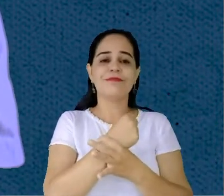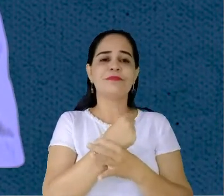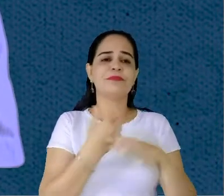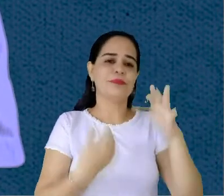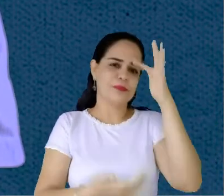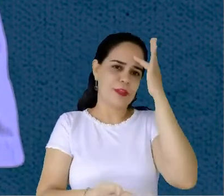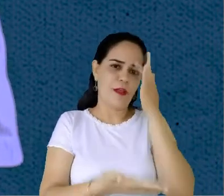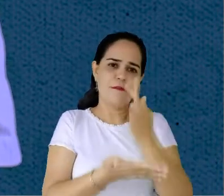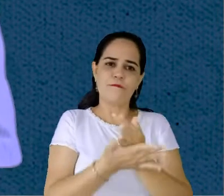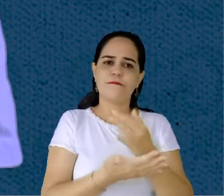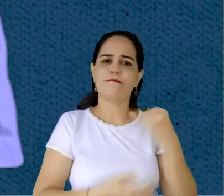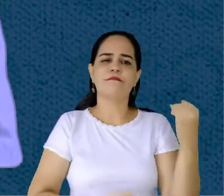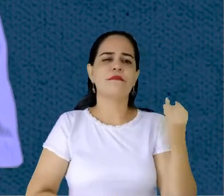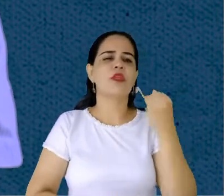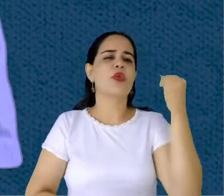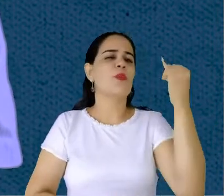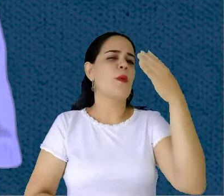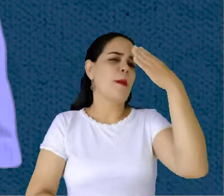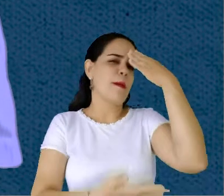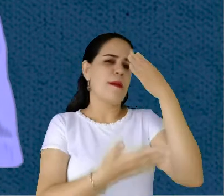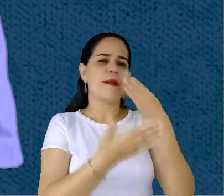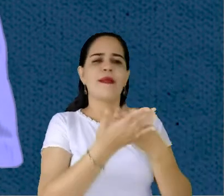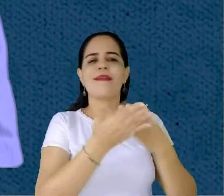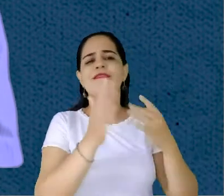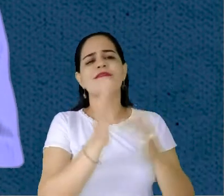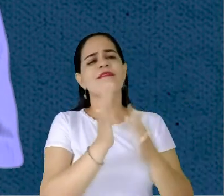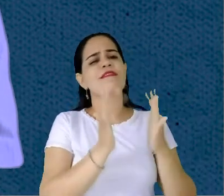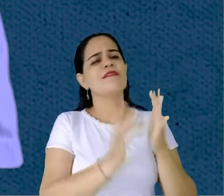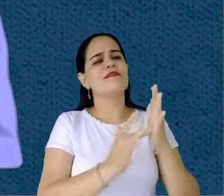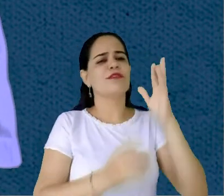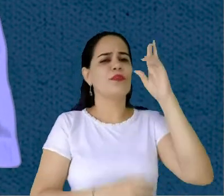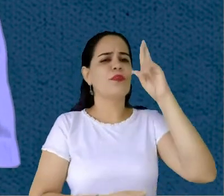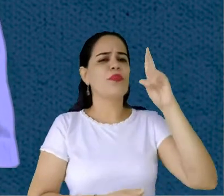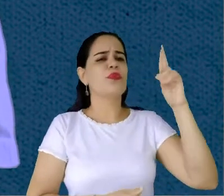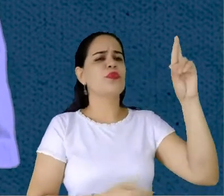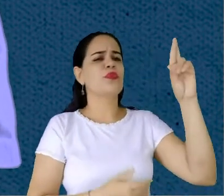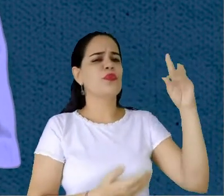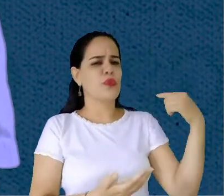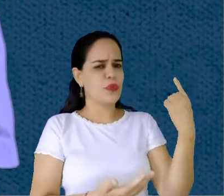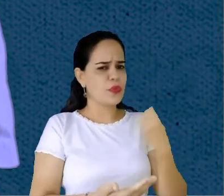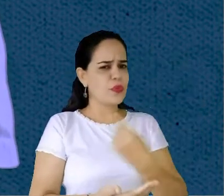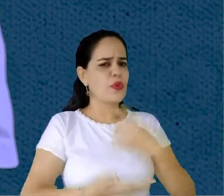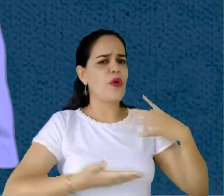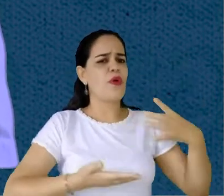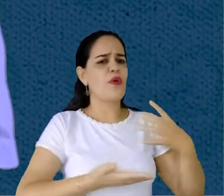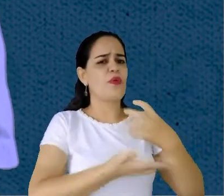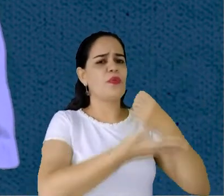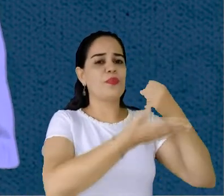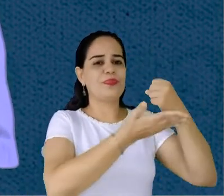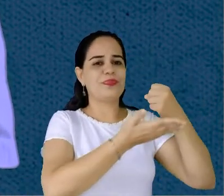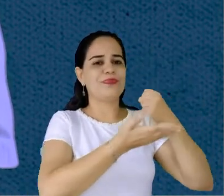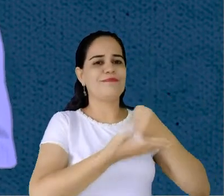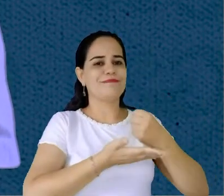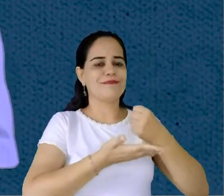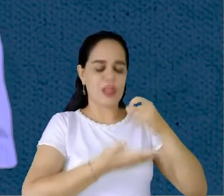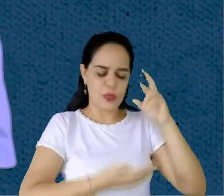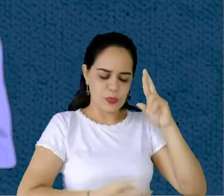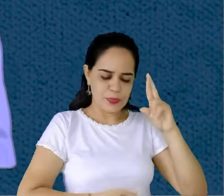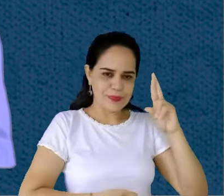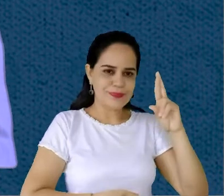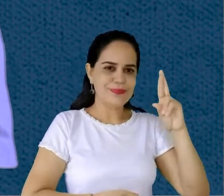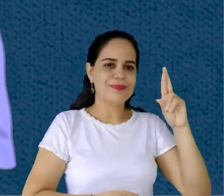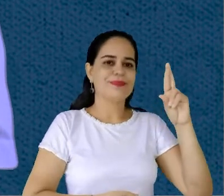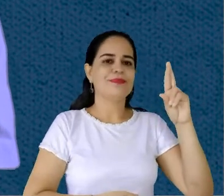garantida. Basta só ter fé. Acreditar em Cristo Senhor, Jesus como nosso